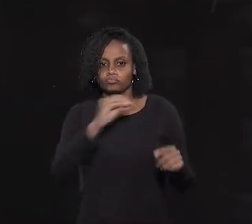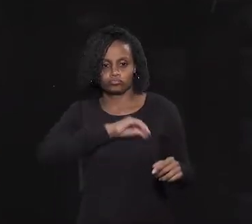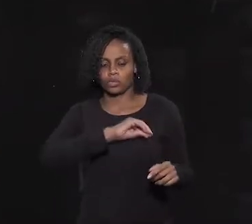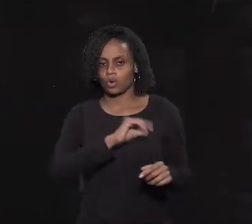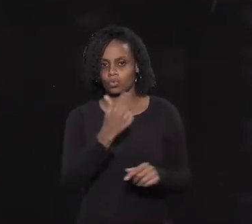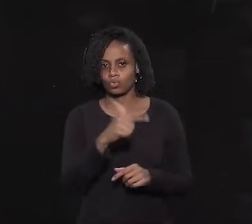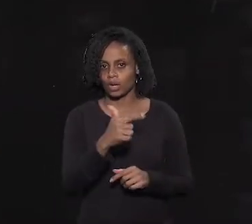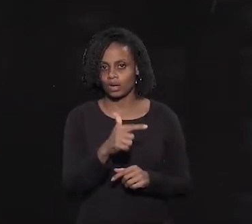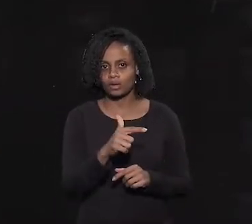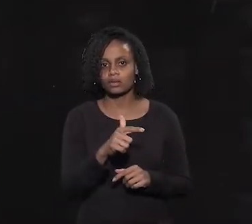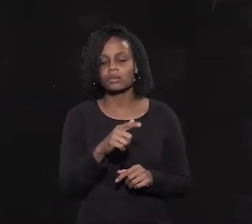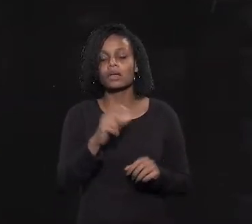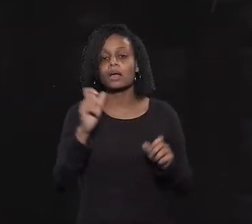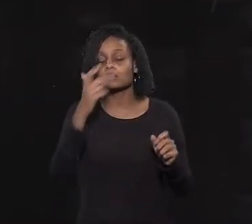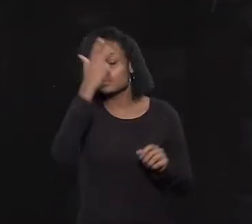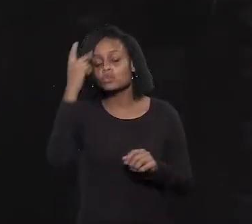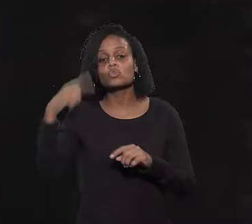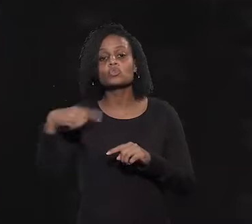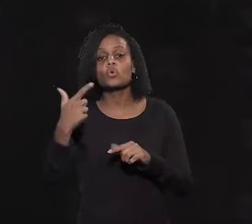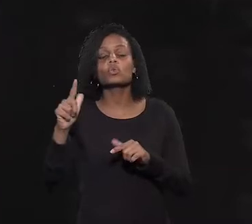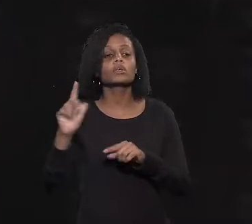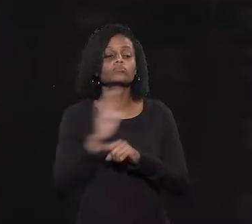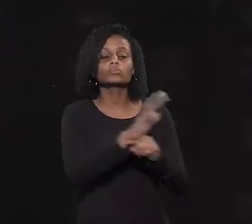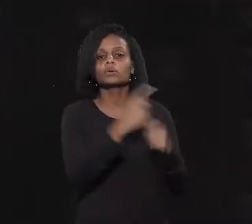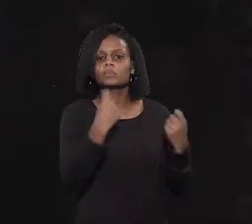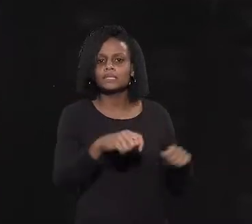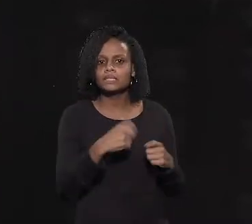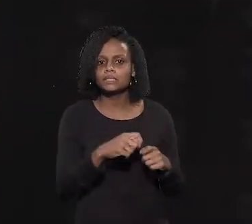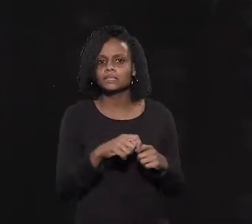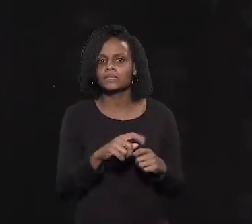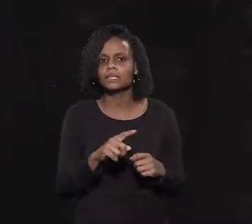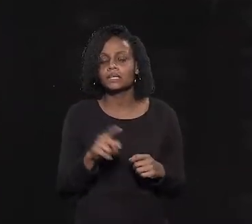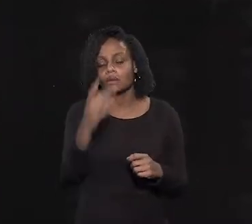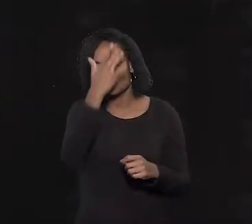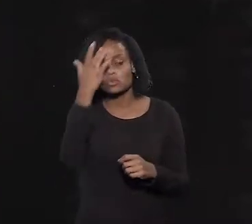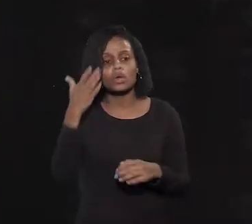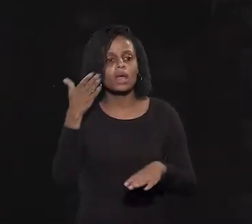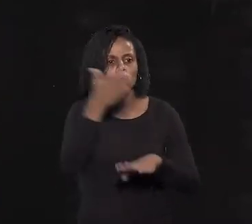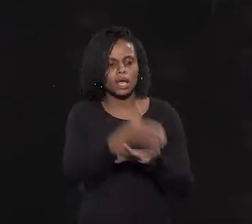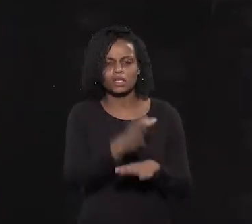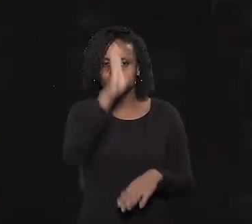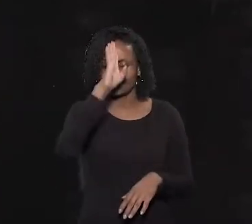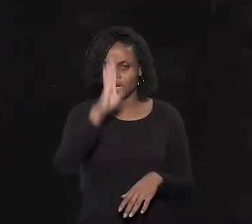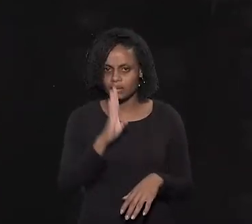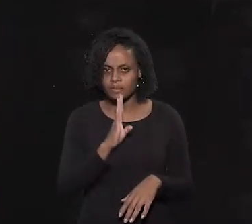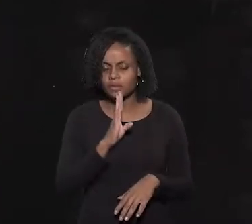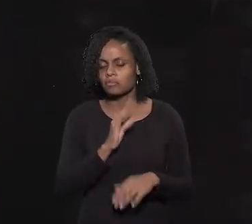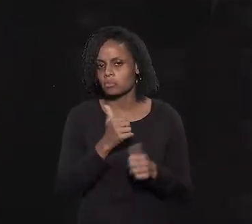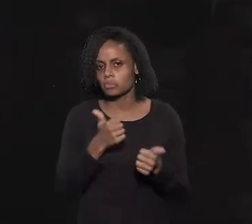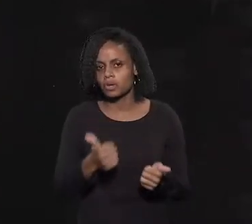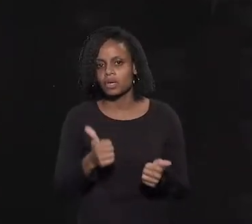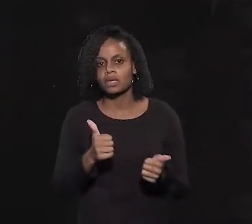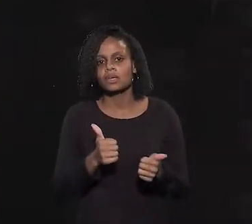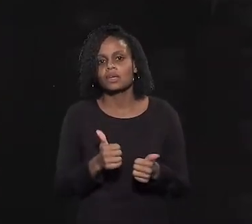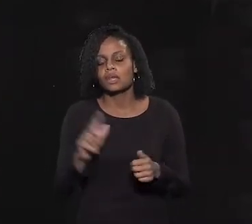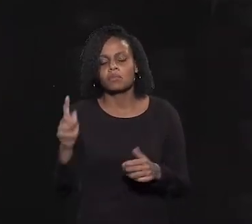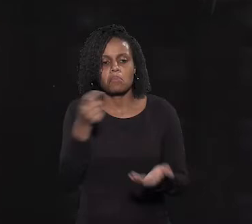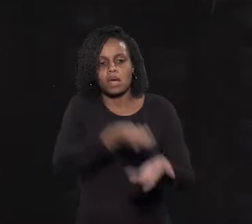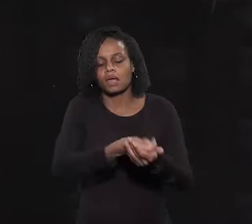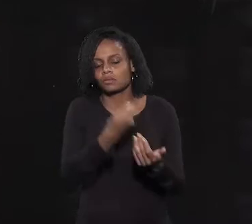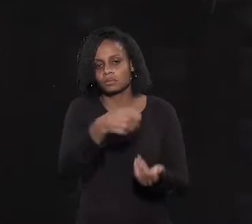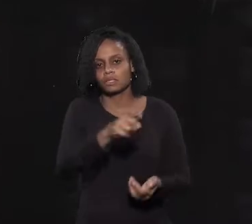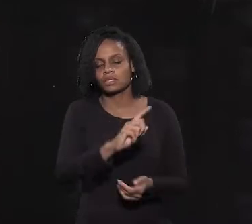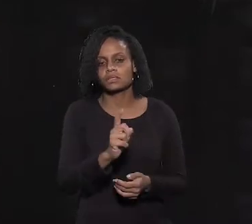realmente vivem de doações, né? Elas não cobram o acolhimento, são vagas sociais, né, que não cobram por